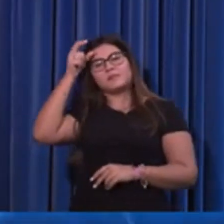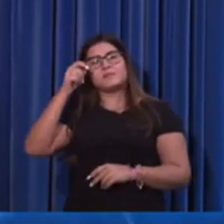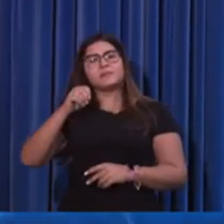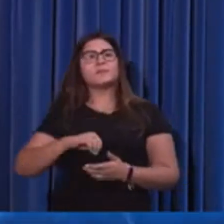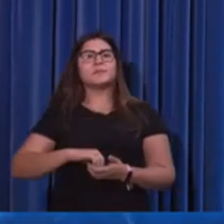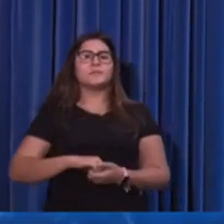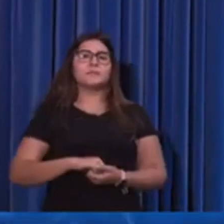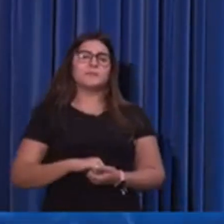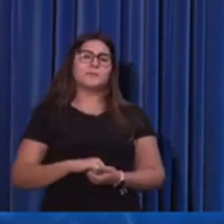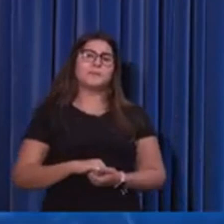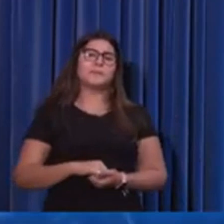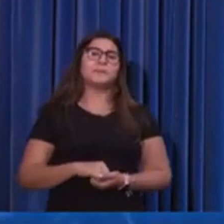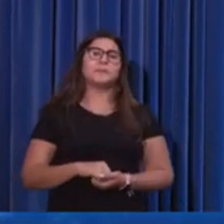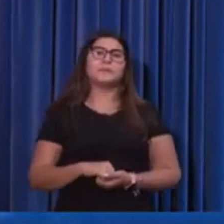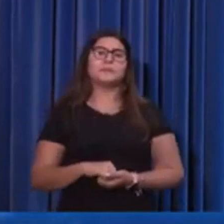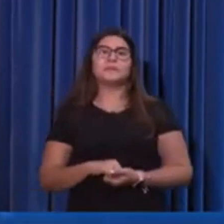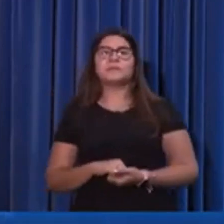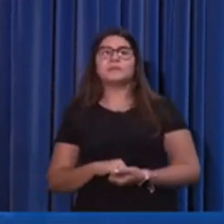inimigo.